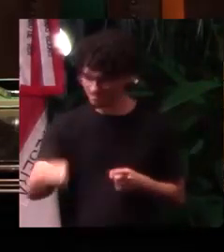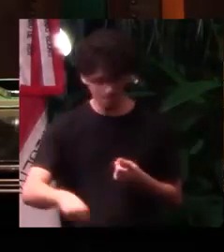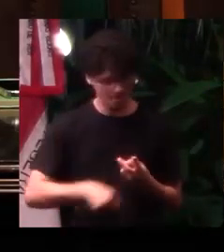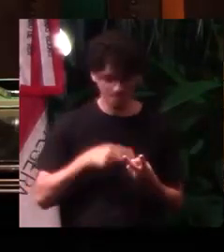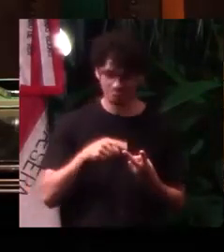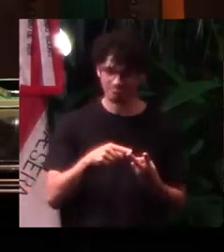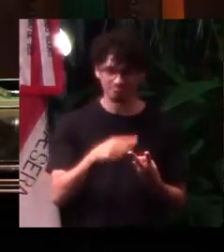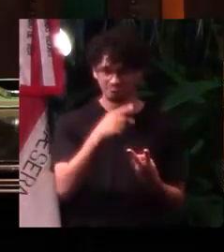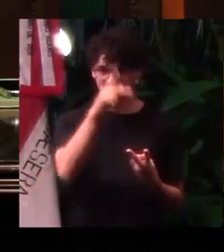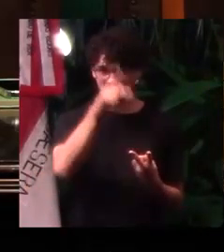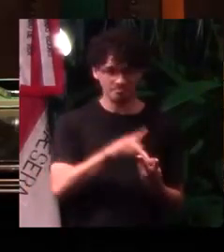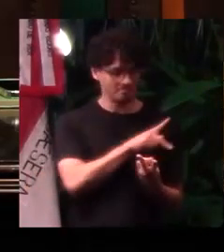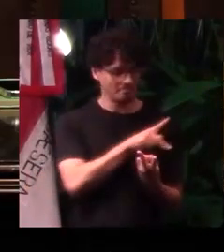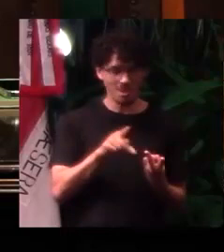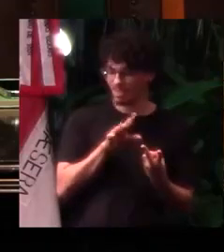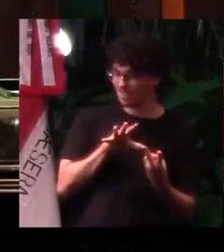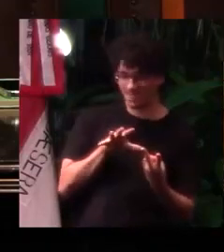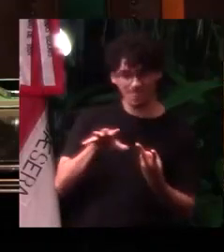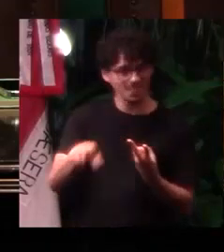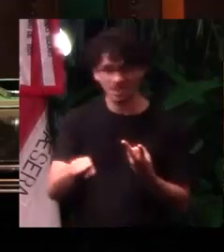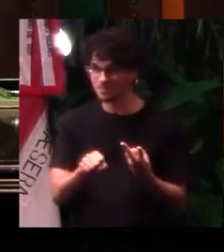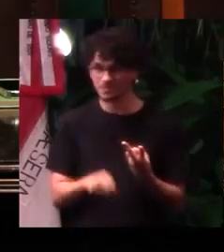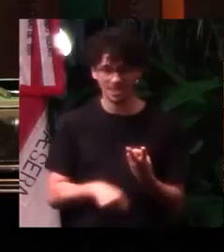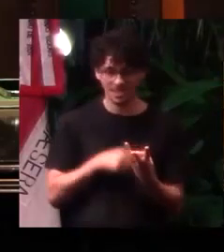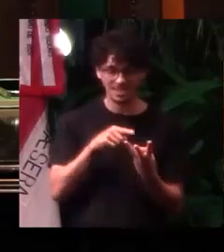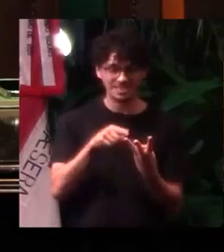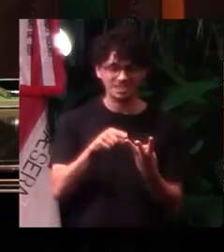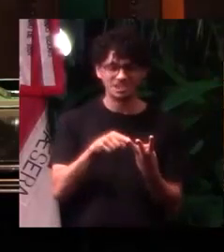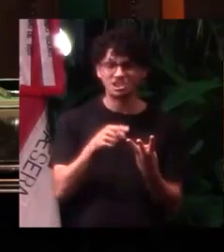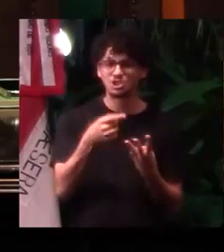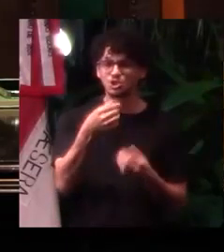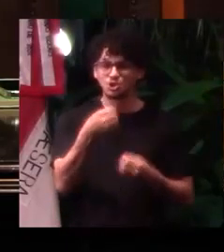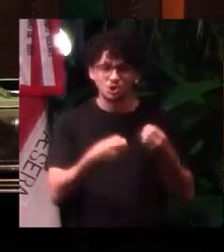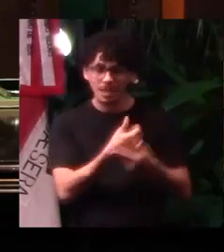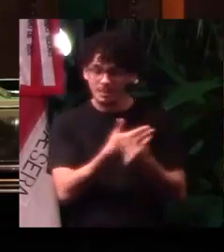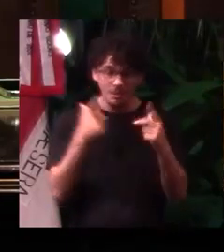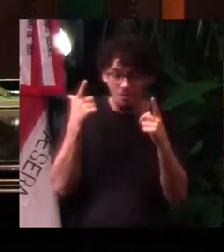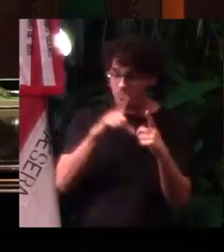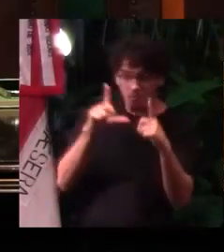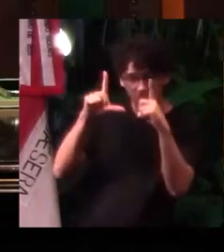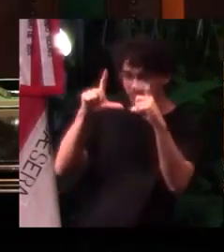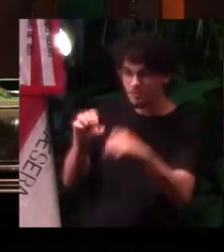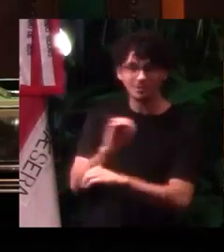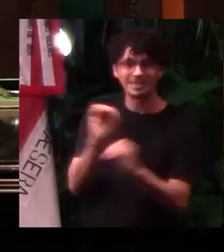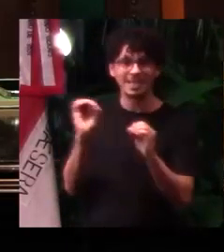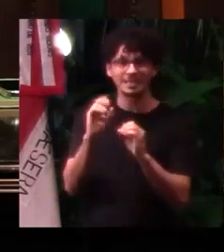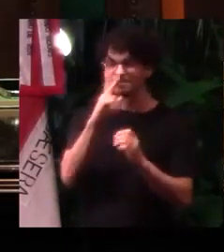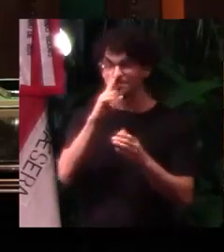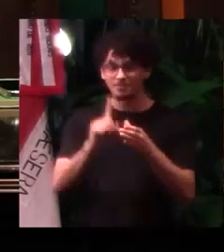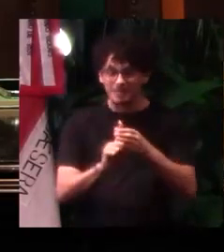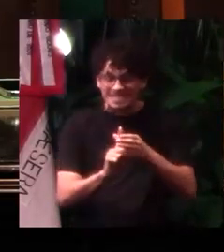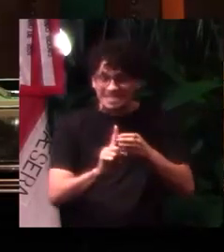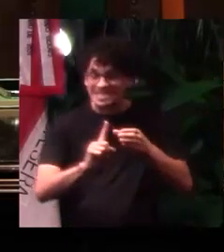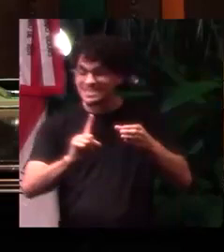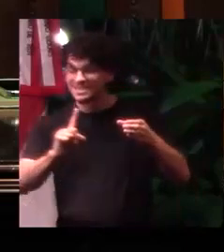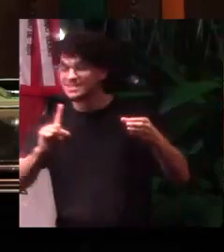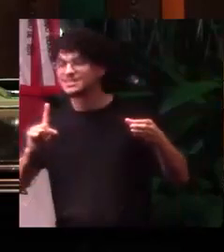o convence, jornalistas não conseguem fazer foto dele. Não é? Mas